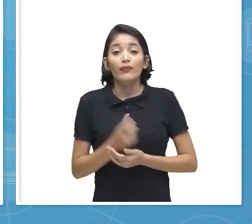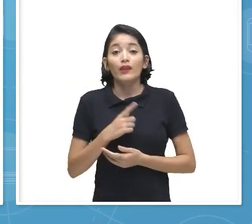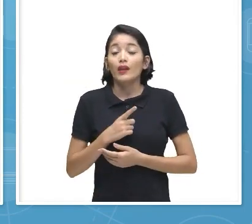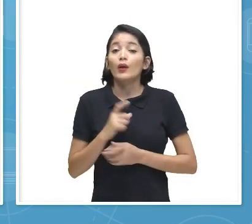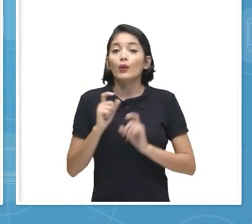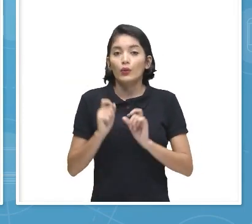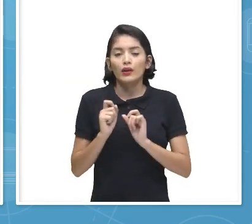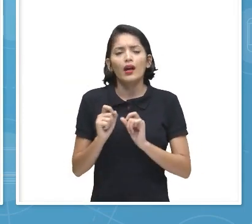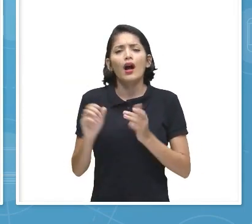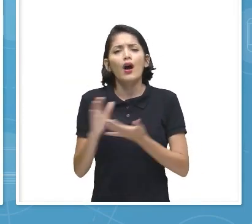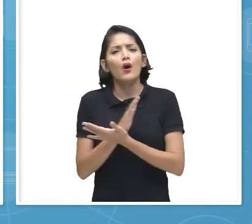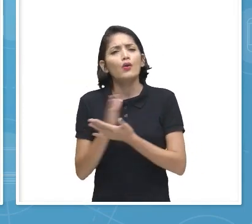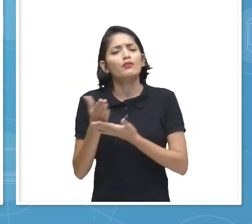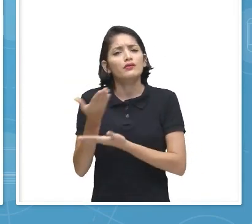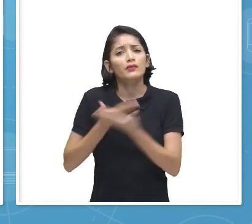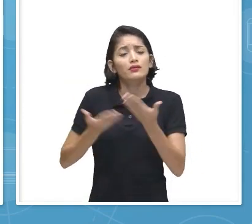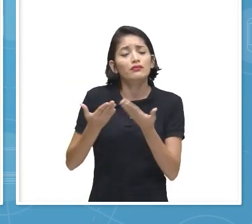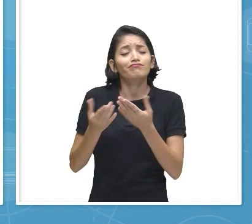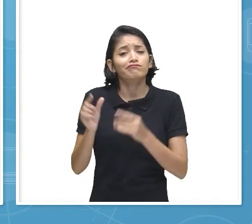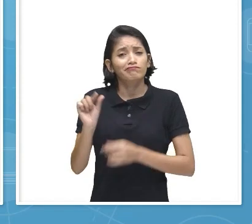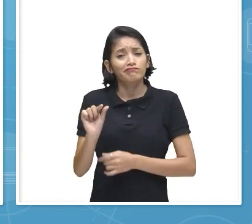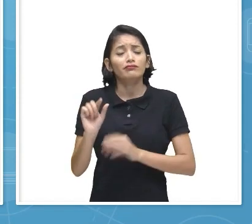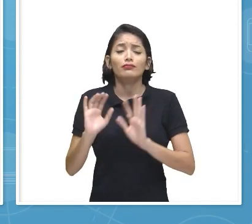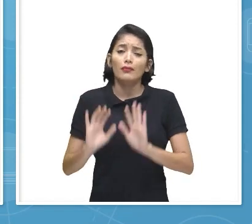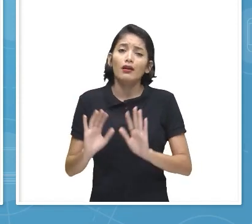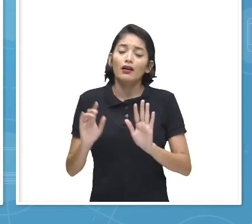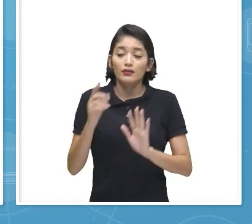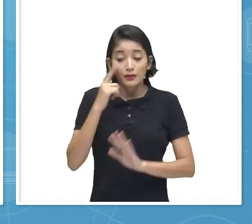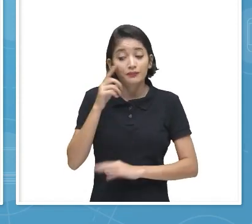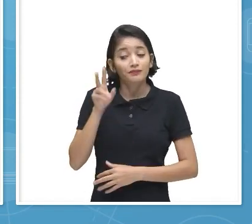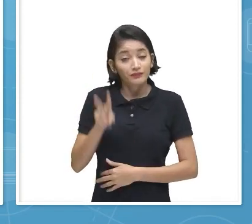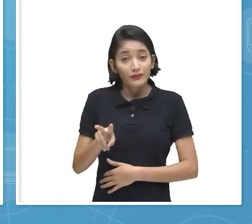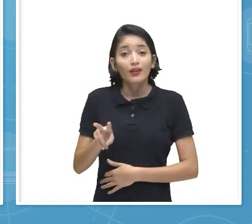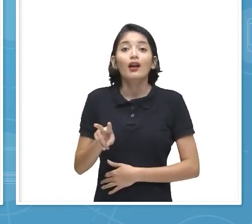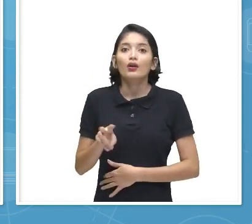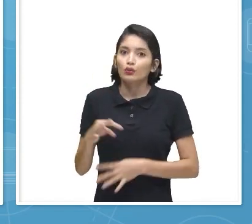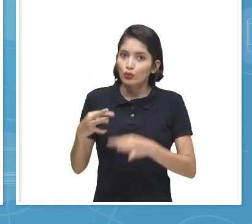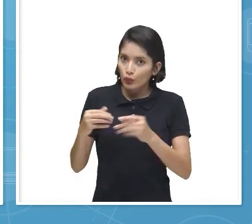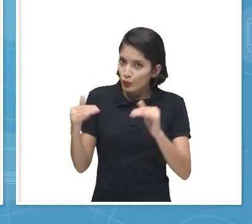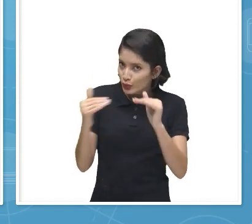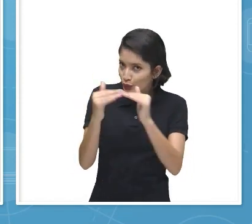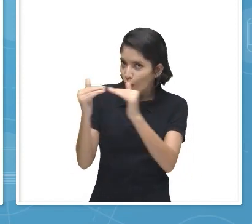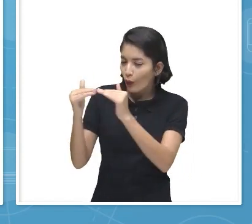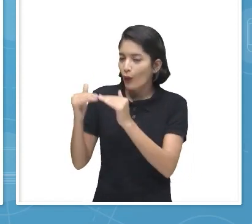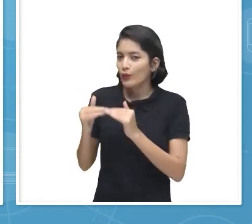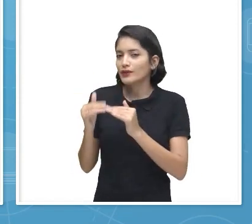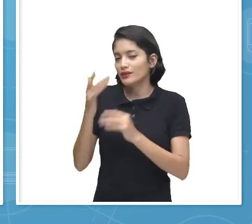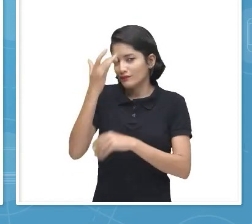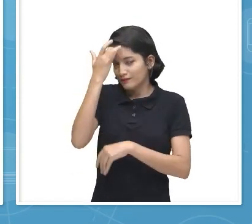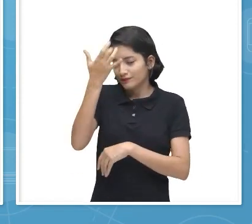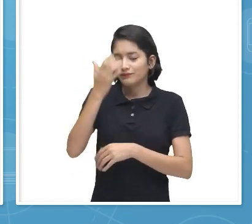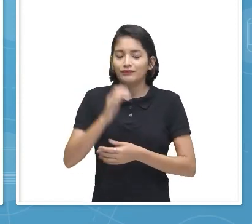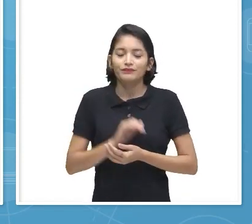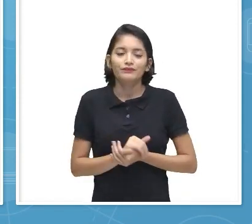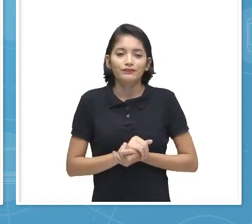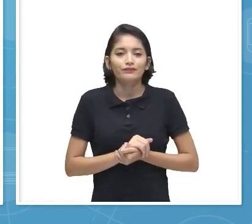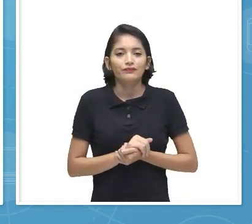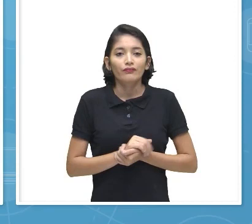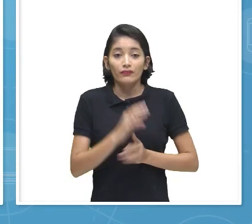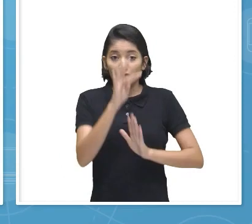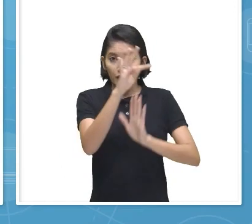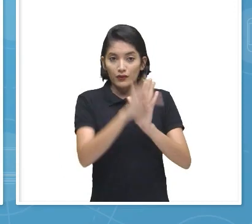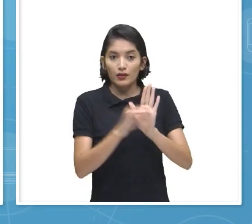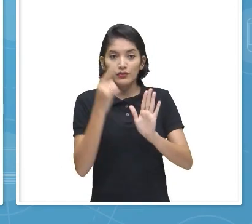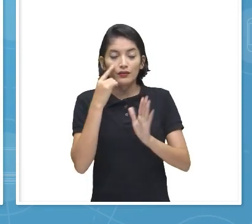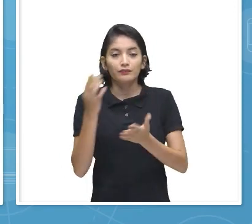das participações, que foram bem pouquinhas, mas, pelo que eu li aqui, todo mundo entrou em um acordo, né? Ficou mais fácil agora. Então, o texto para